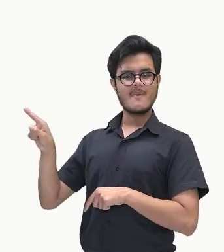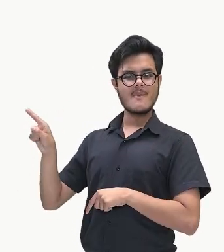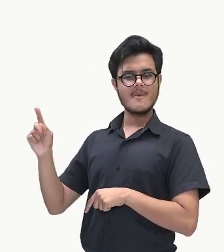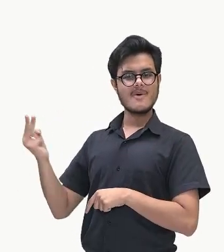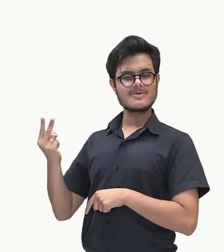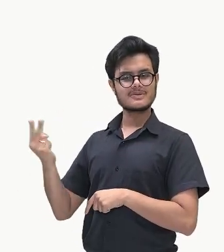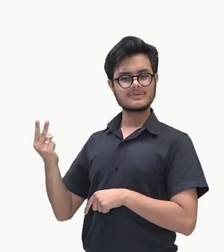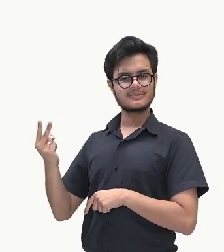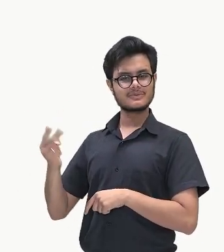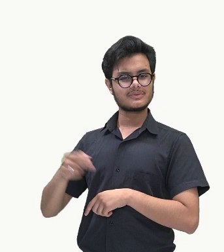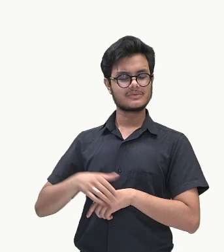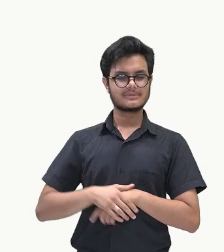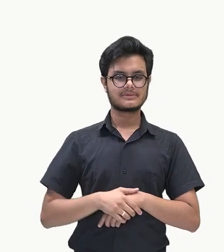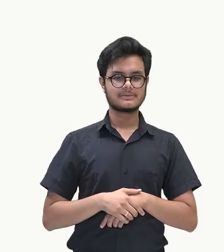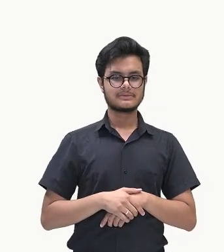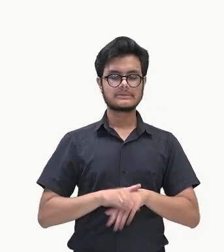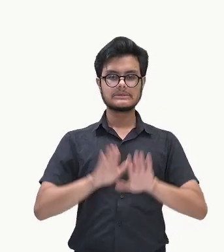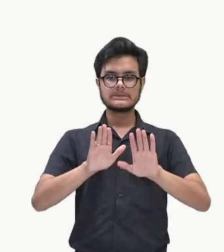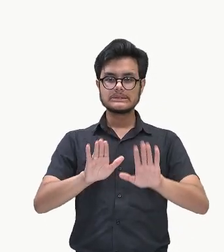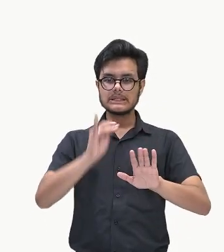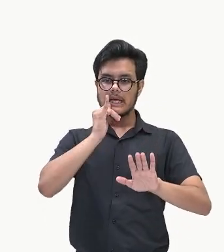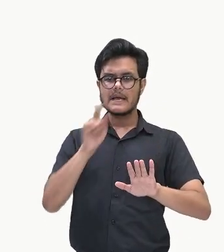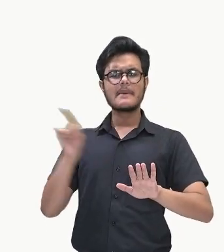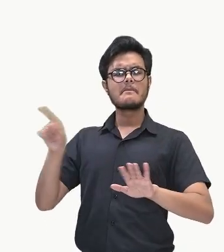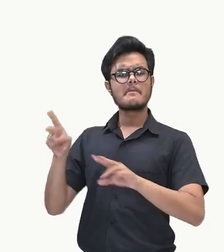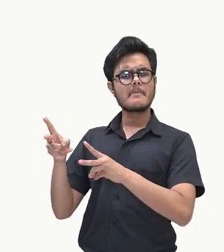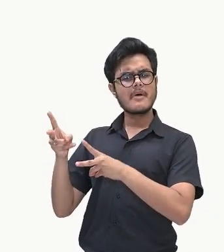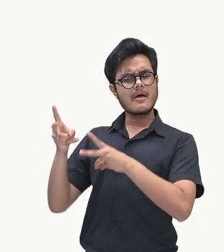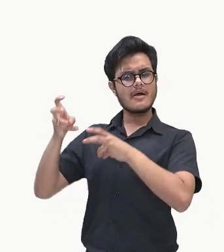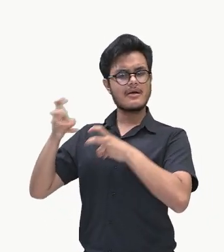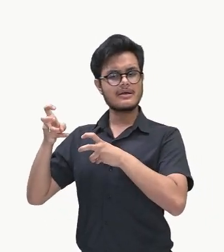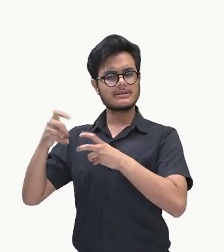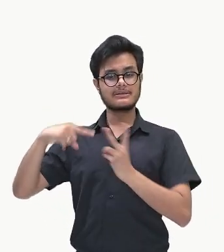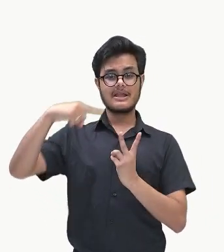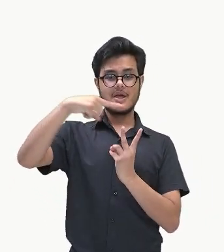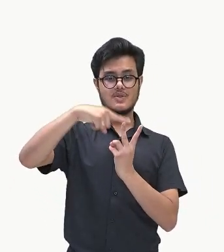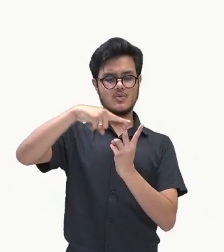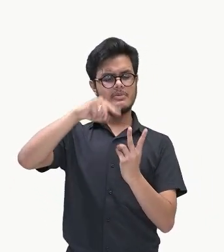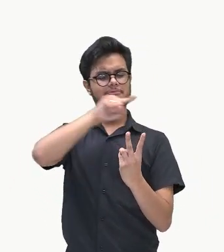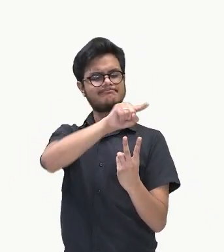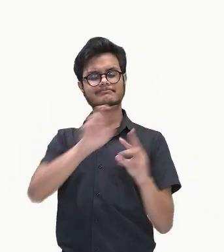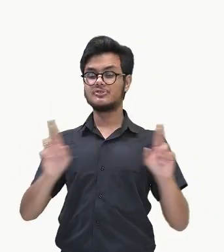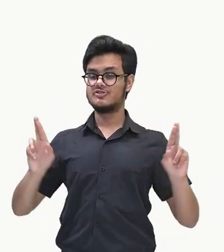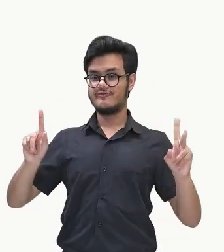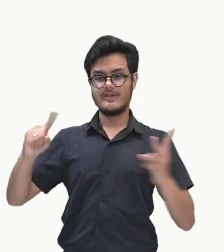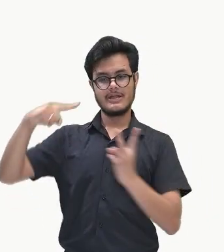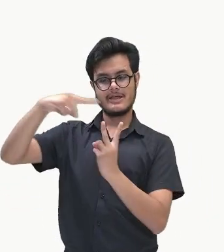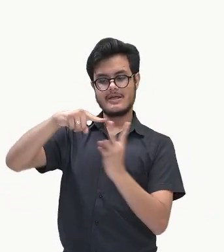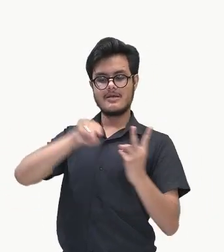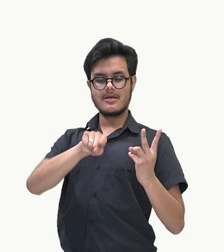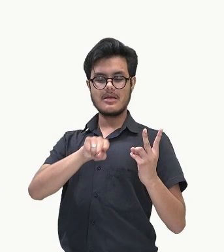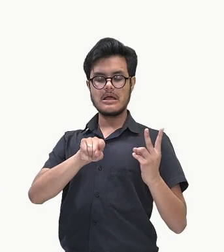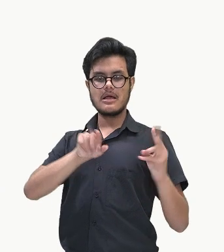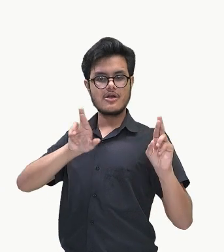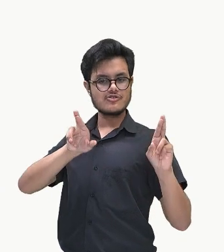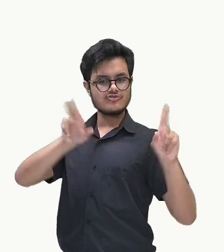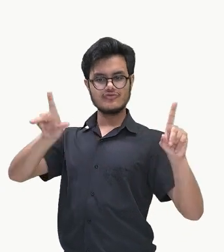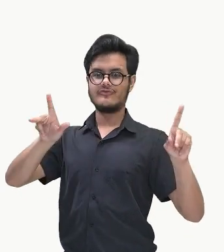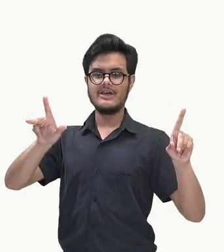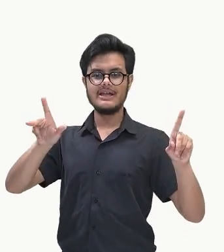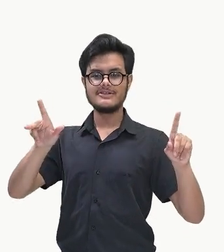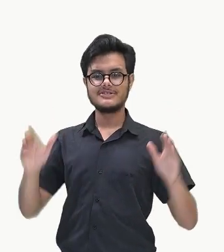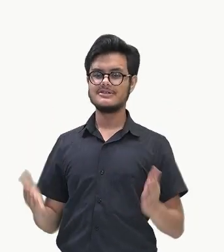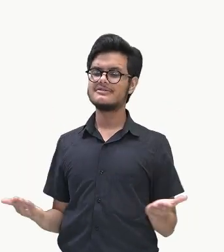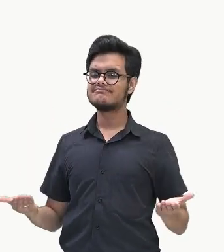Observe que nossos índices não são iguais, nosso radicando não é